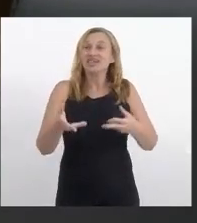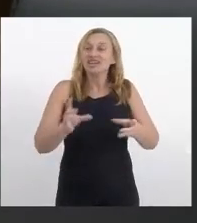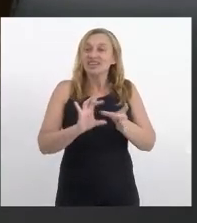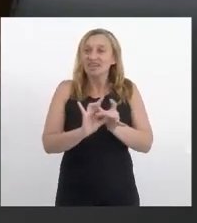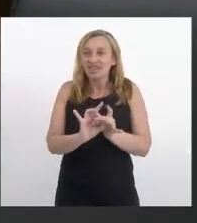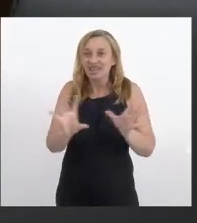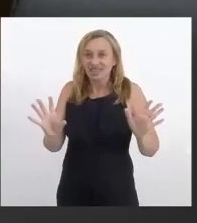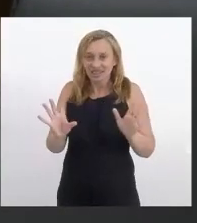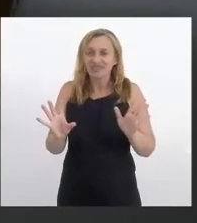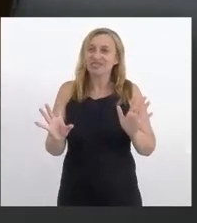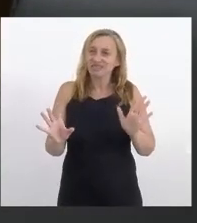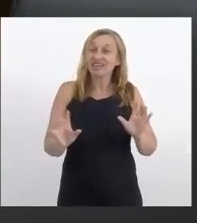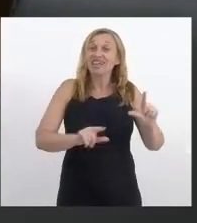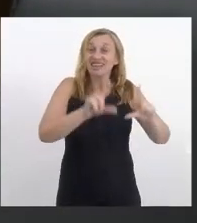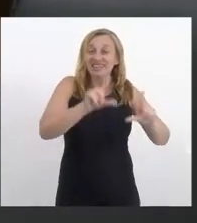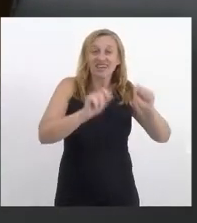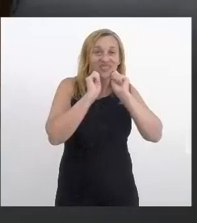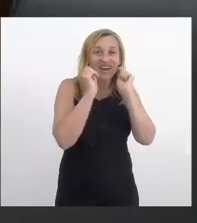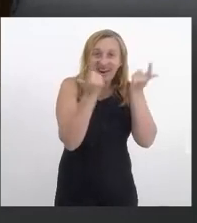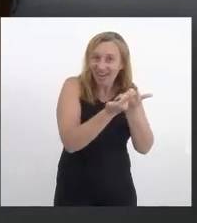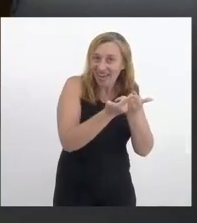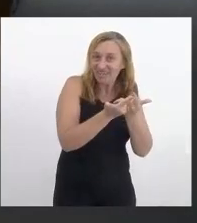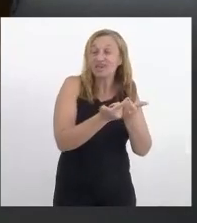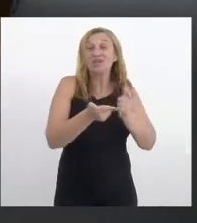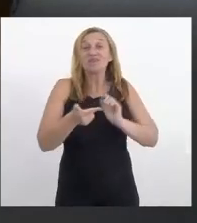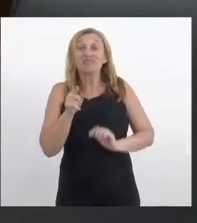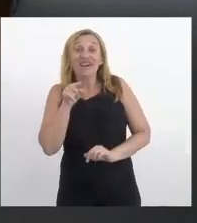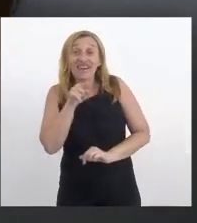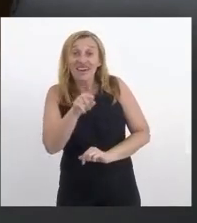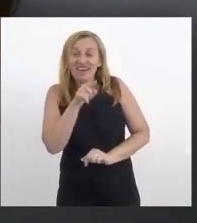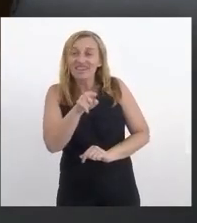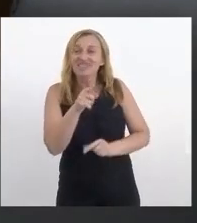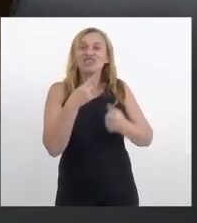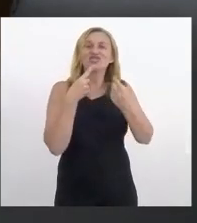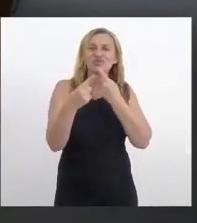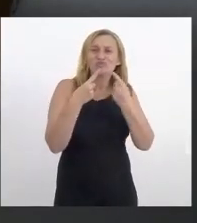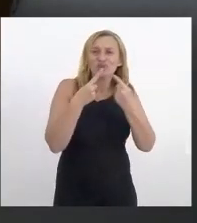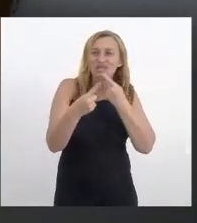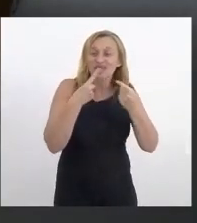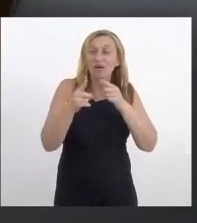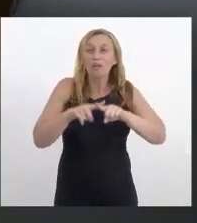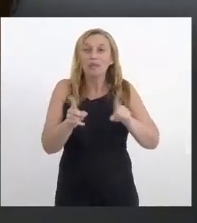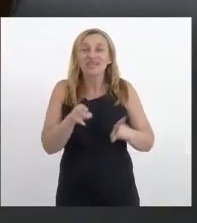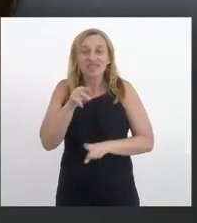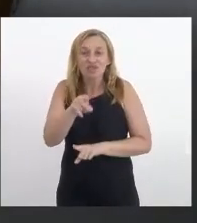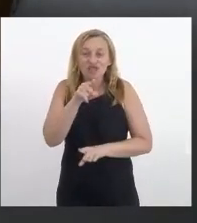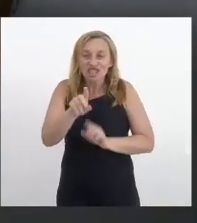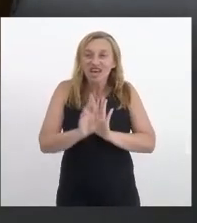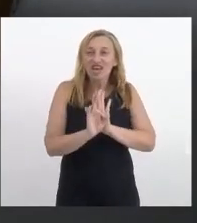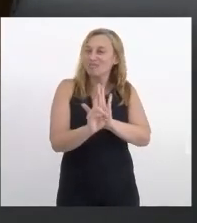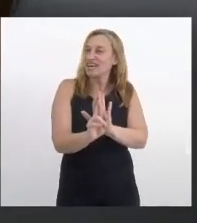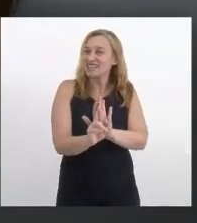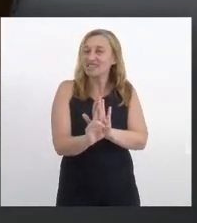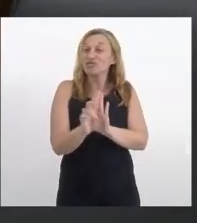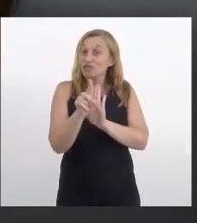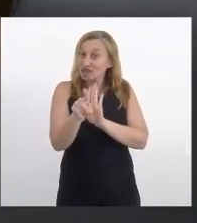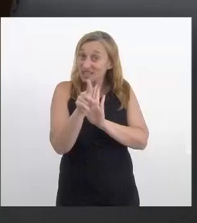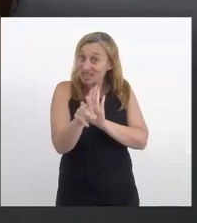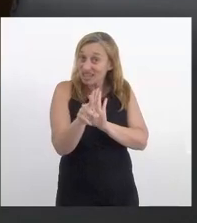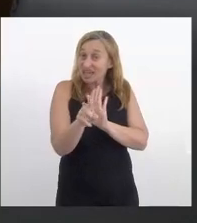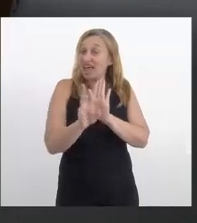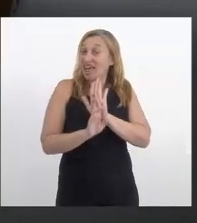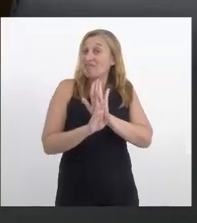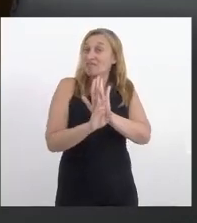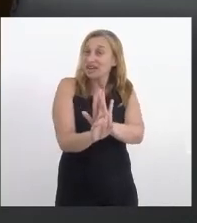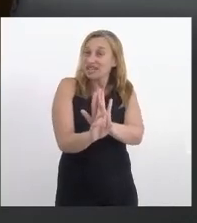a grade da TV Alerj para este debate, mas aquilo que você